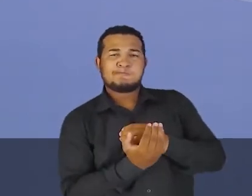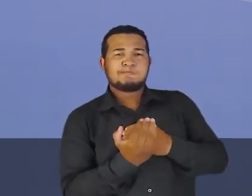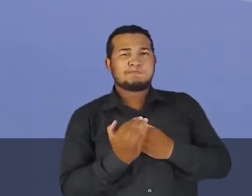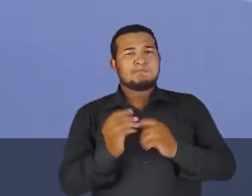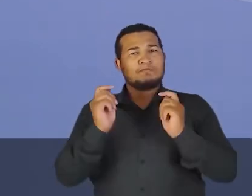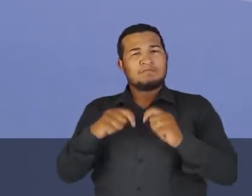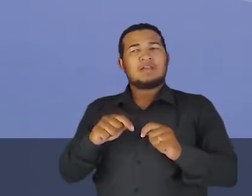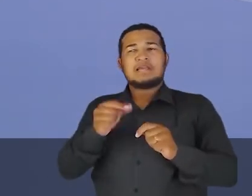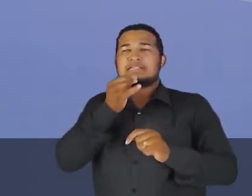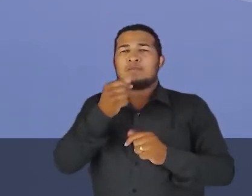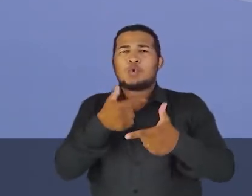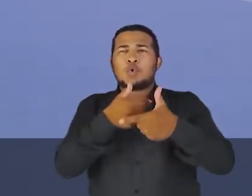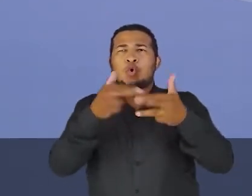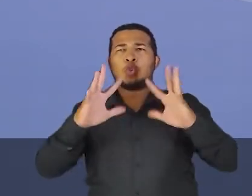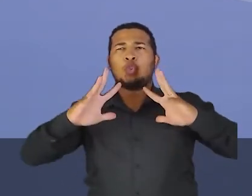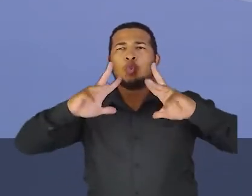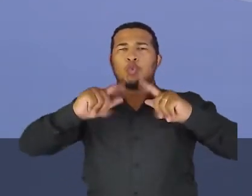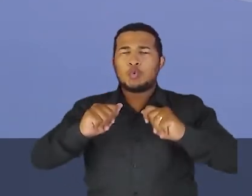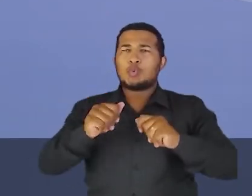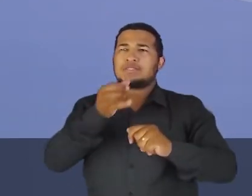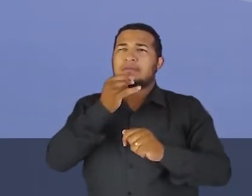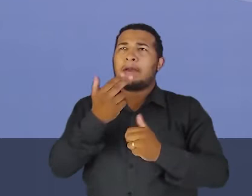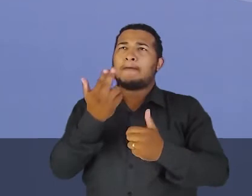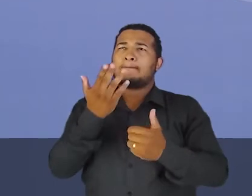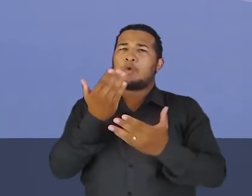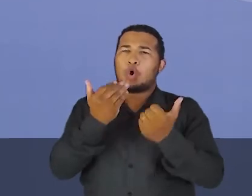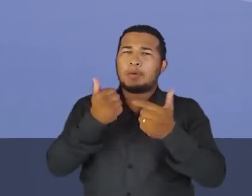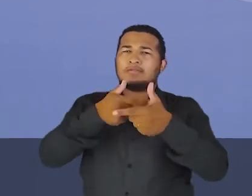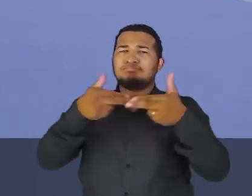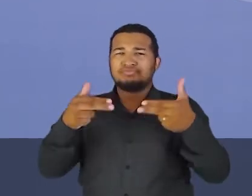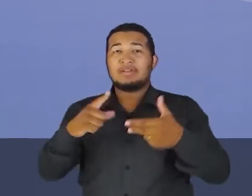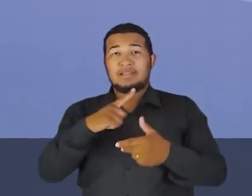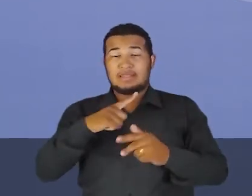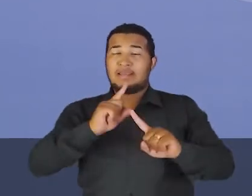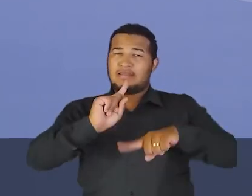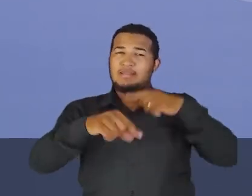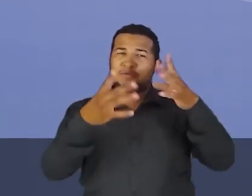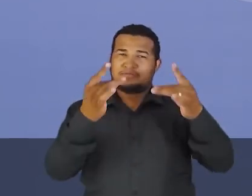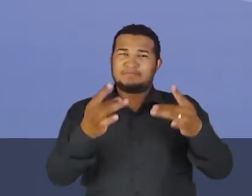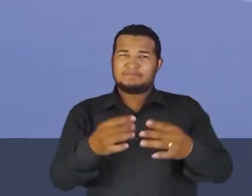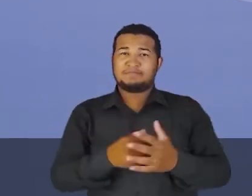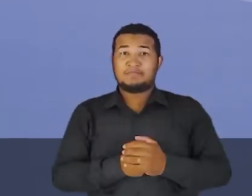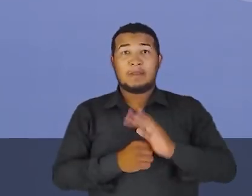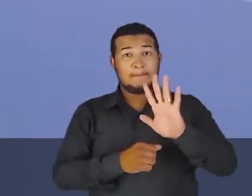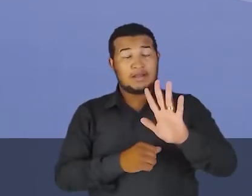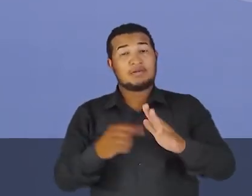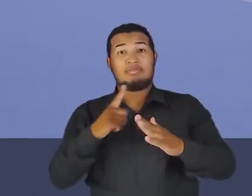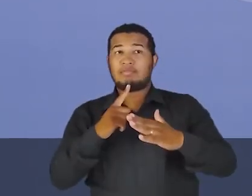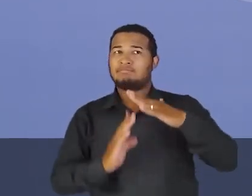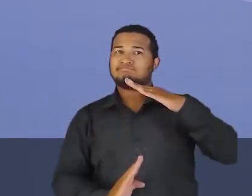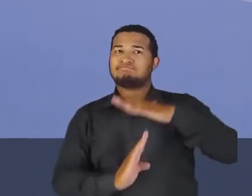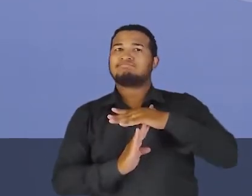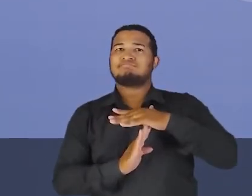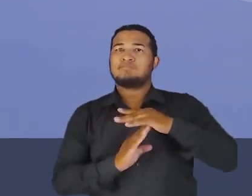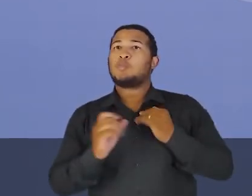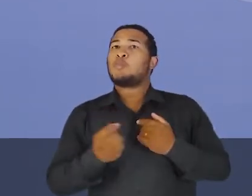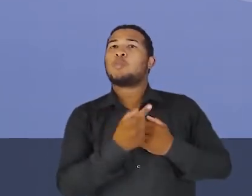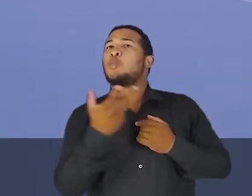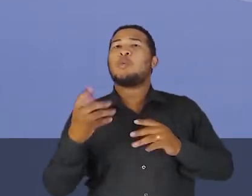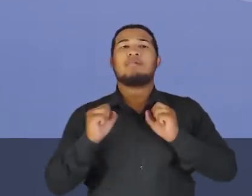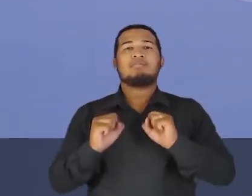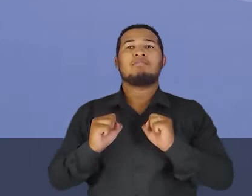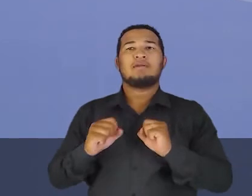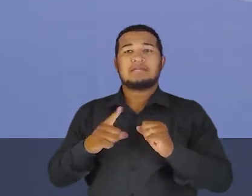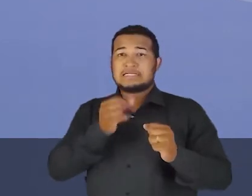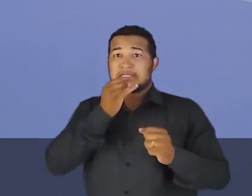fornecer todos os nutrientes, a retirada discretas, como nós vamos falar daqui a pouco. Só que tem uma limitação, o número de descendentes.